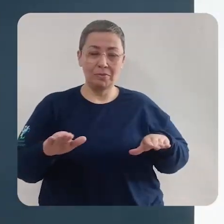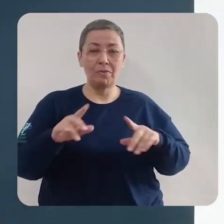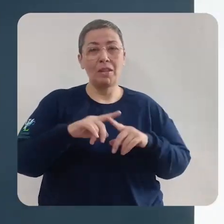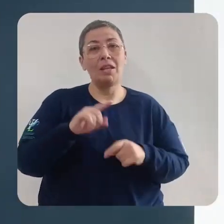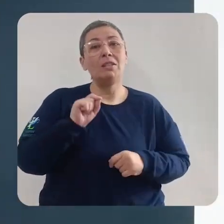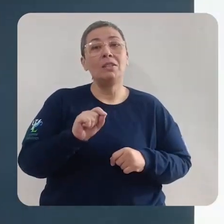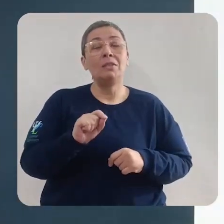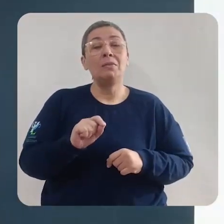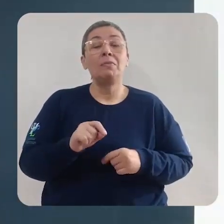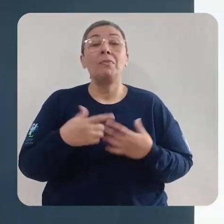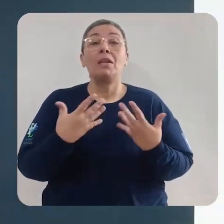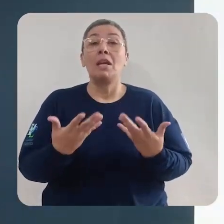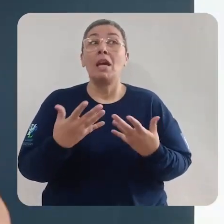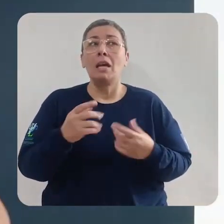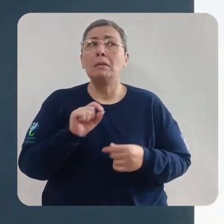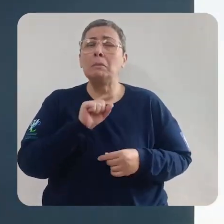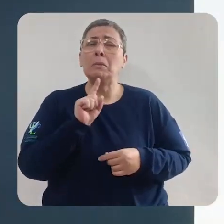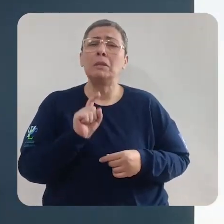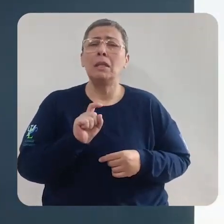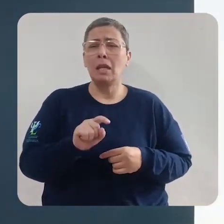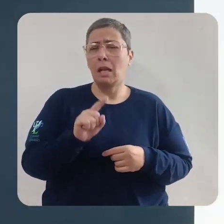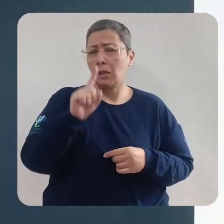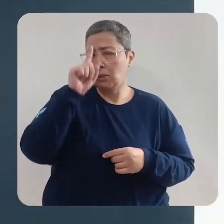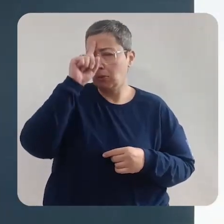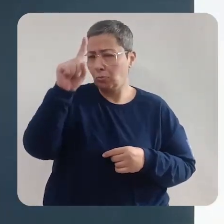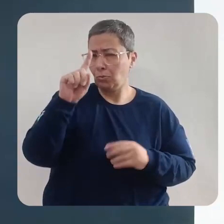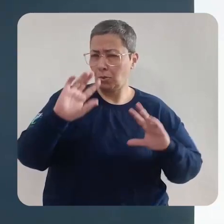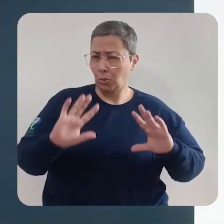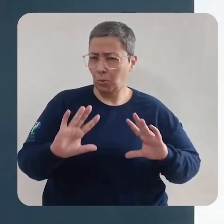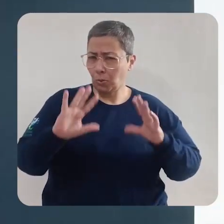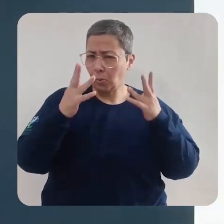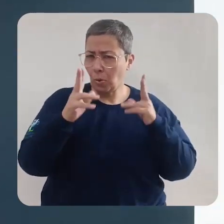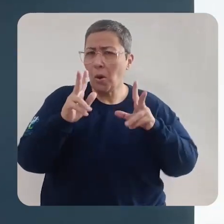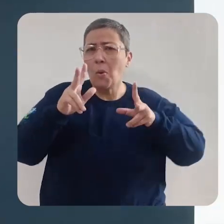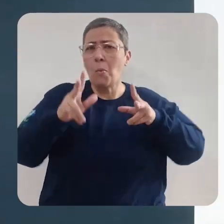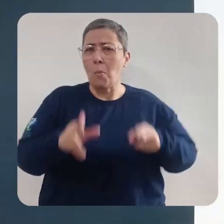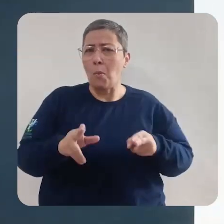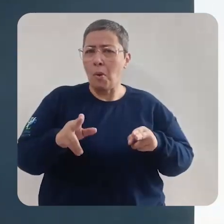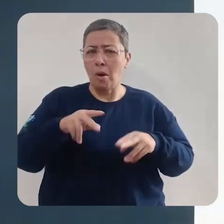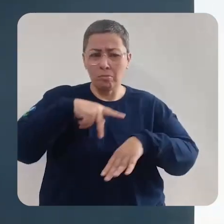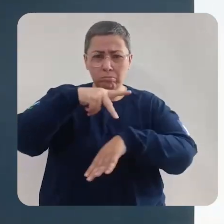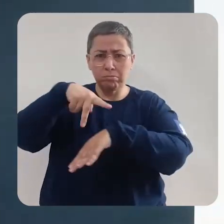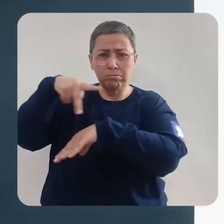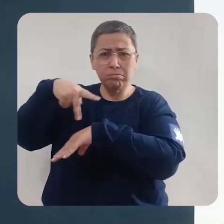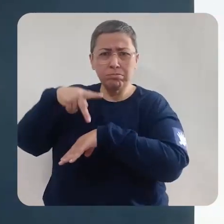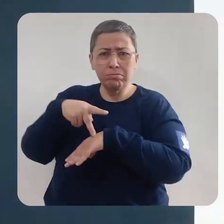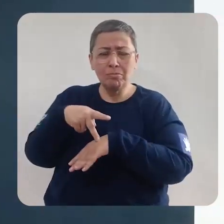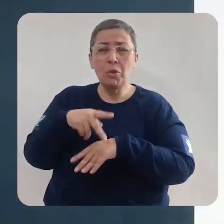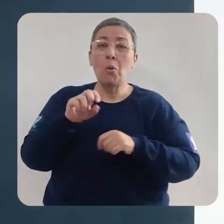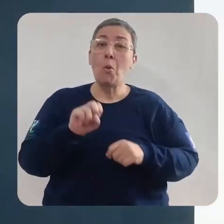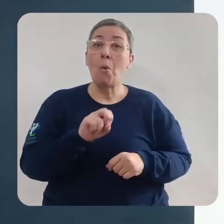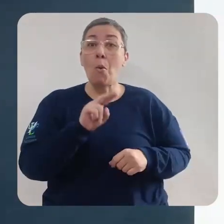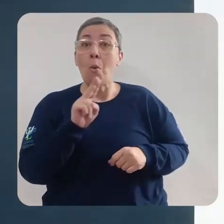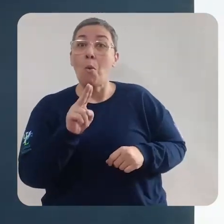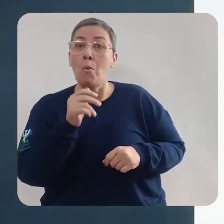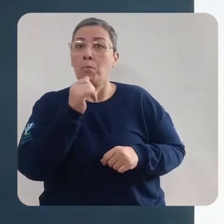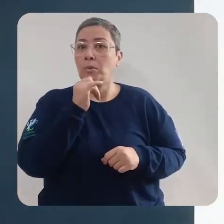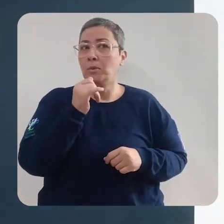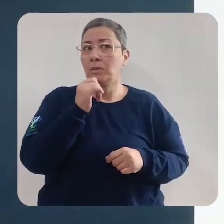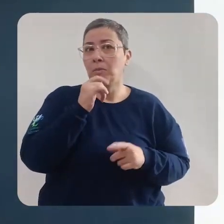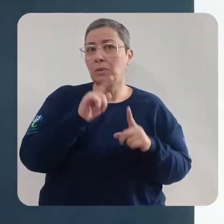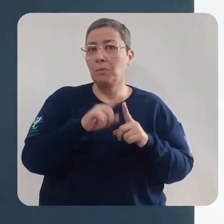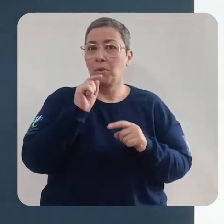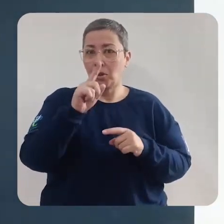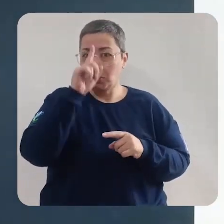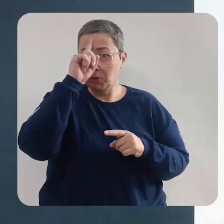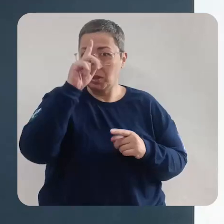pelo Dia das Crianças, Children's Day. Será que esse dia é comemorado da mesma forma em outros